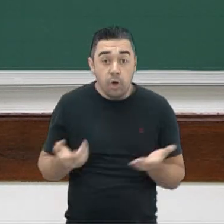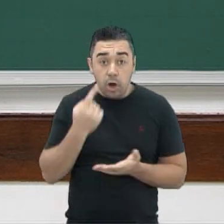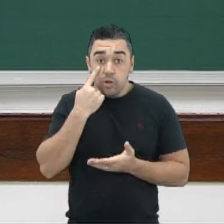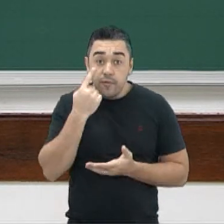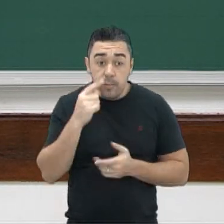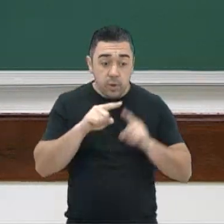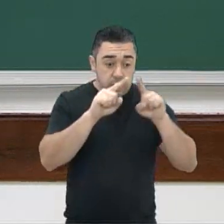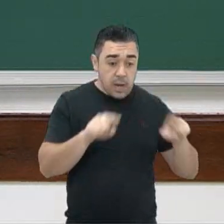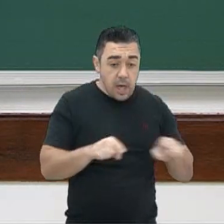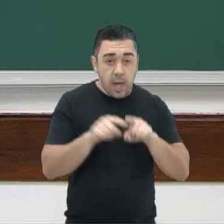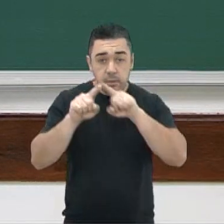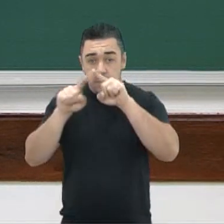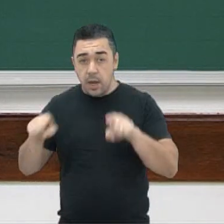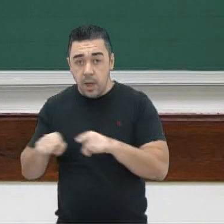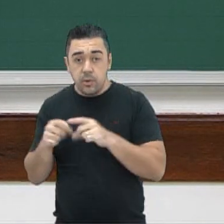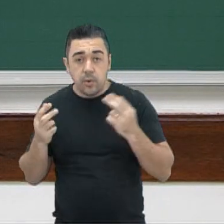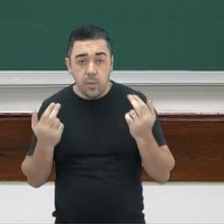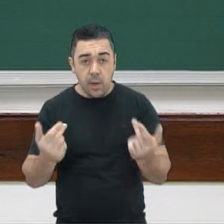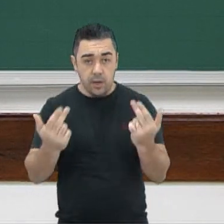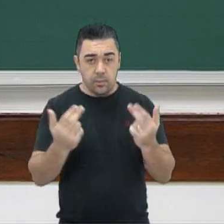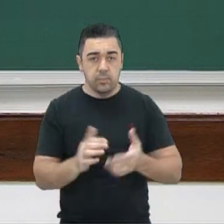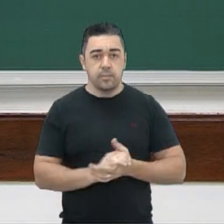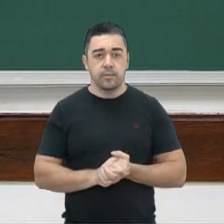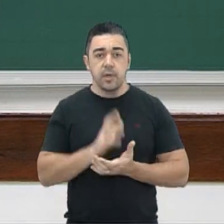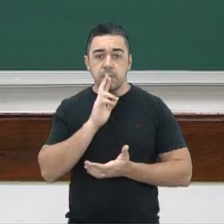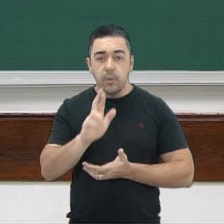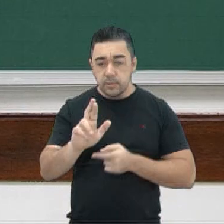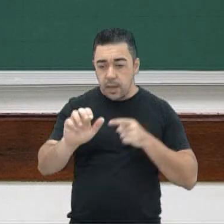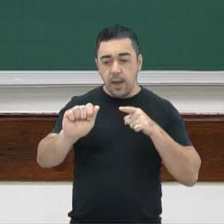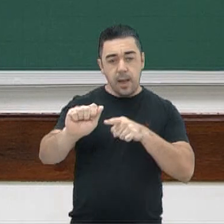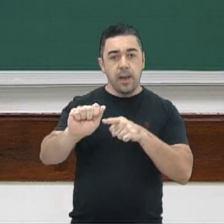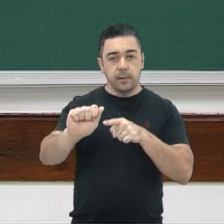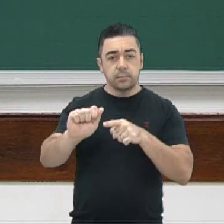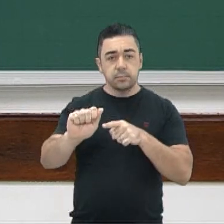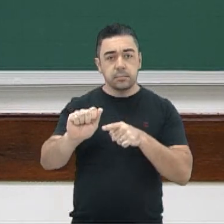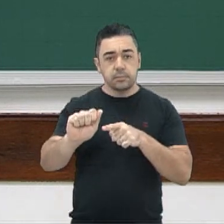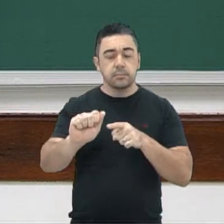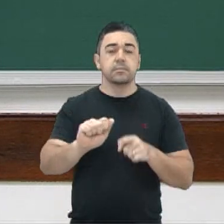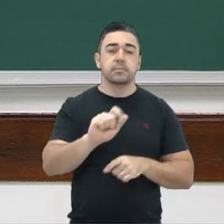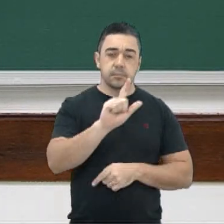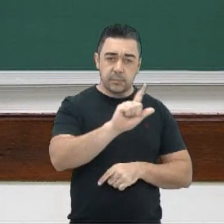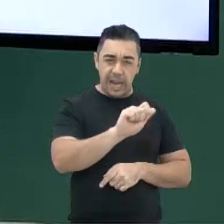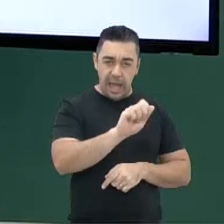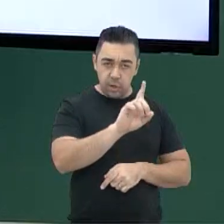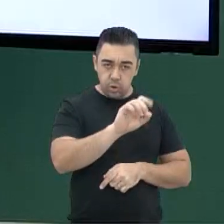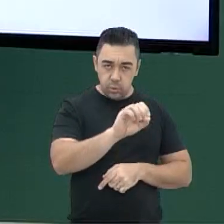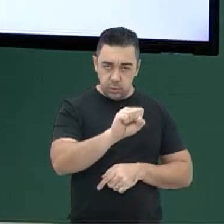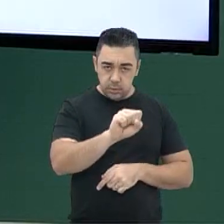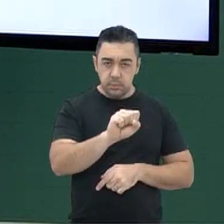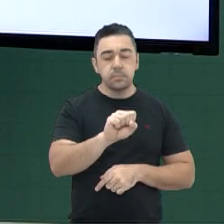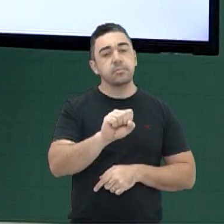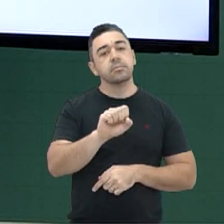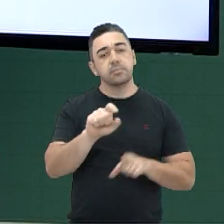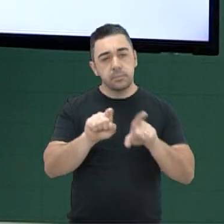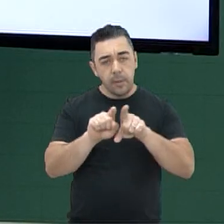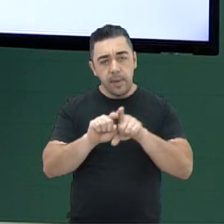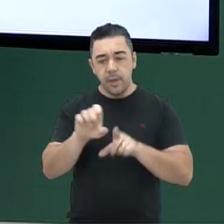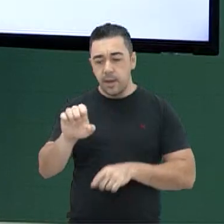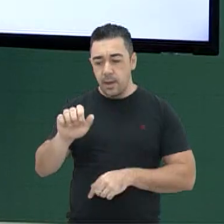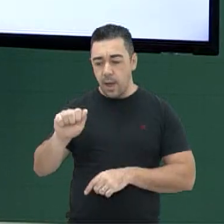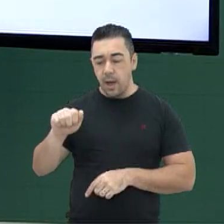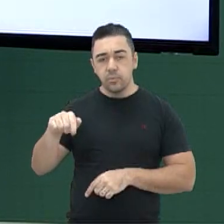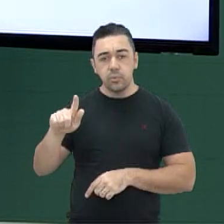certo? Então, qual vai ser a minha resposta? Letra A, quanto aos seus lados e ângulos.